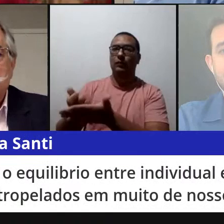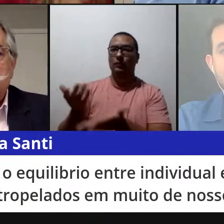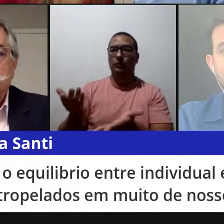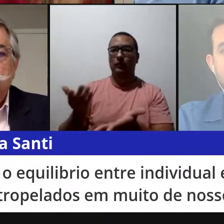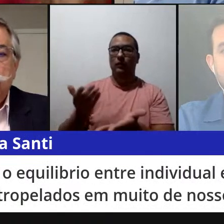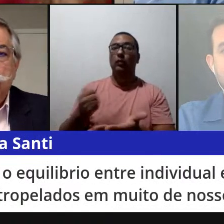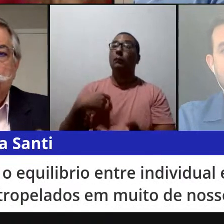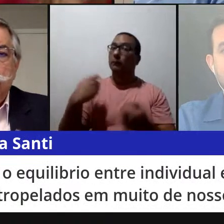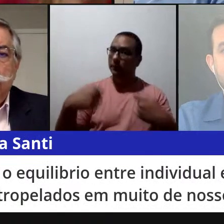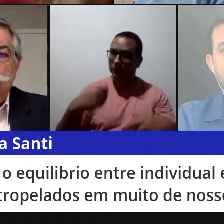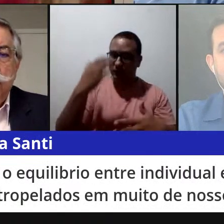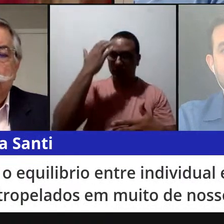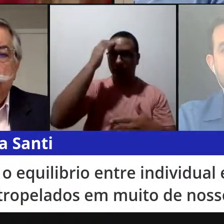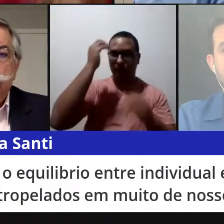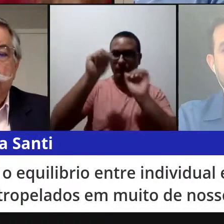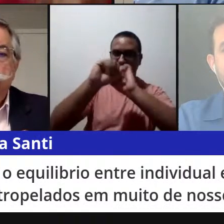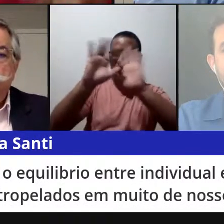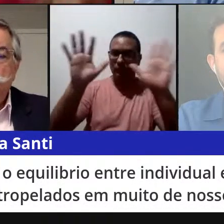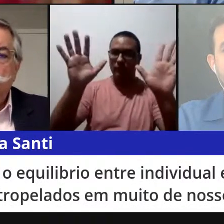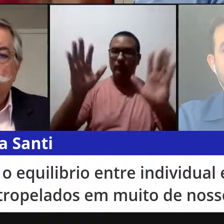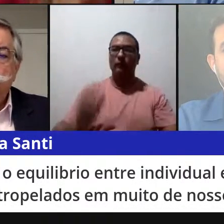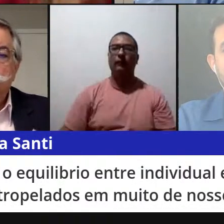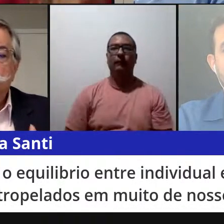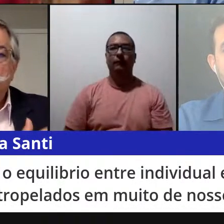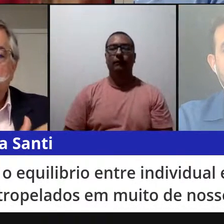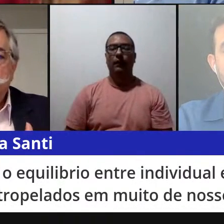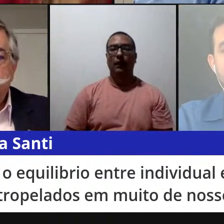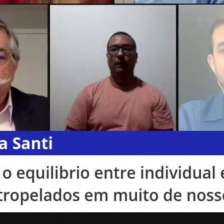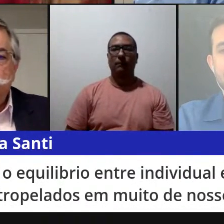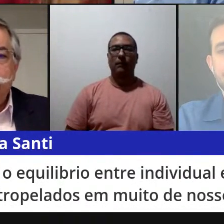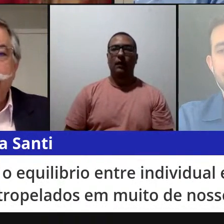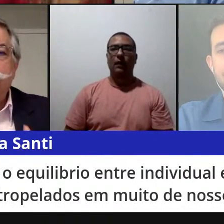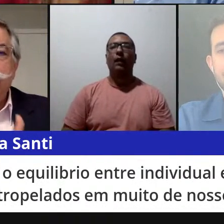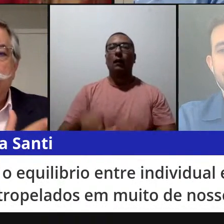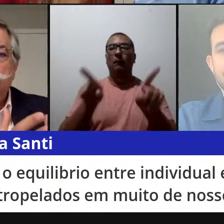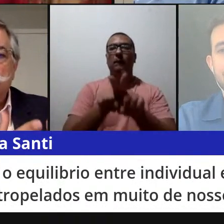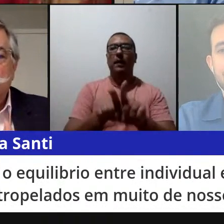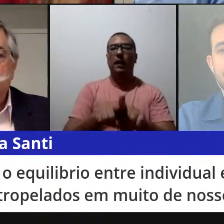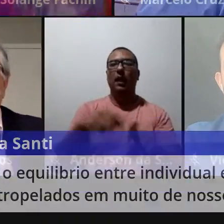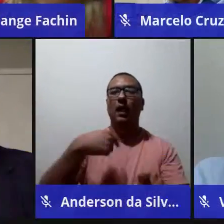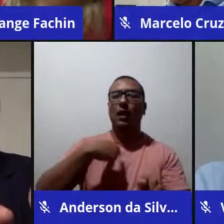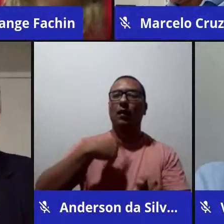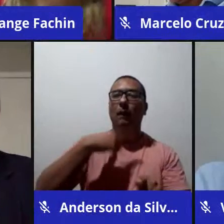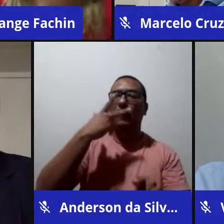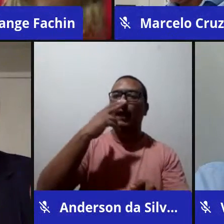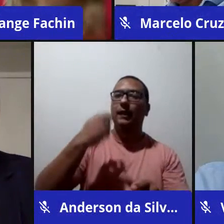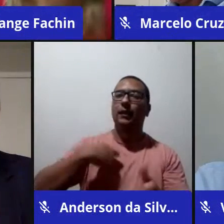entender. Então, eu tenho feito isso uma espécie de catequese, né?